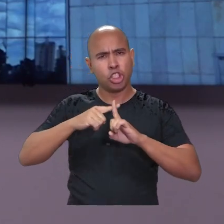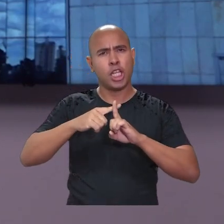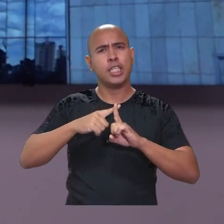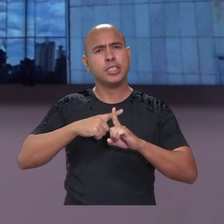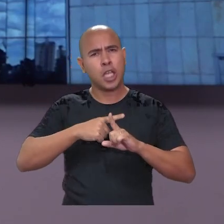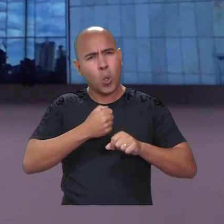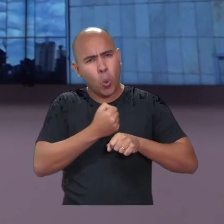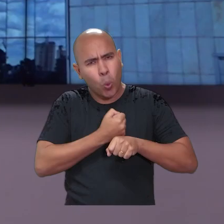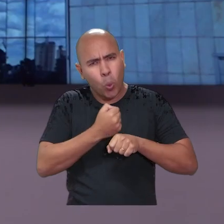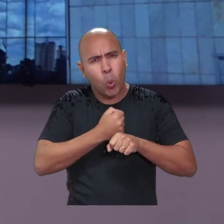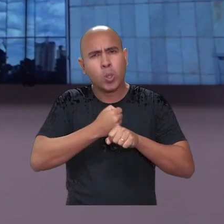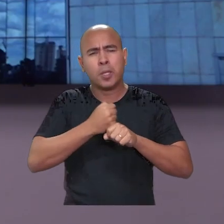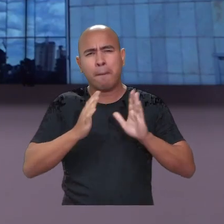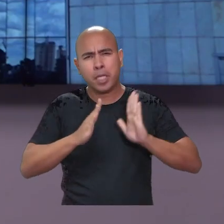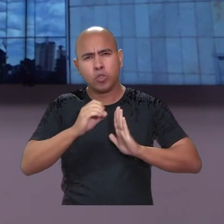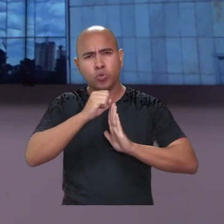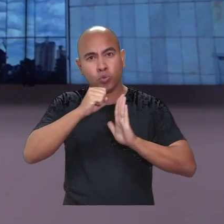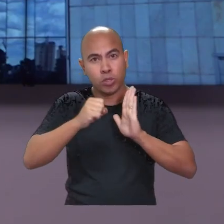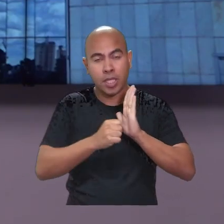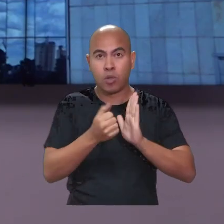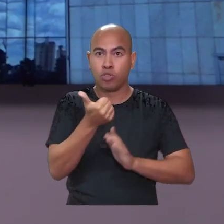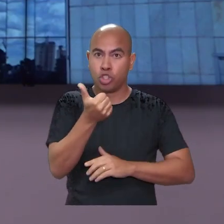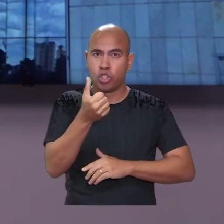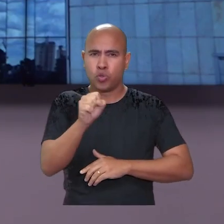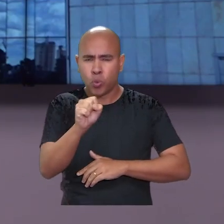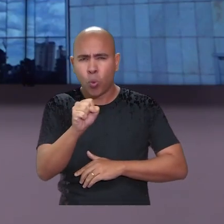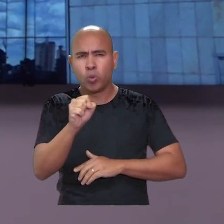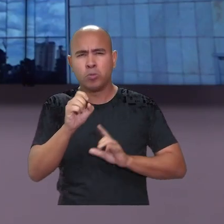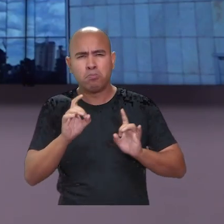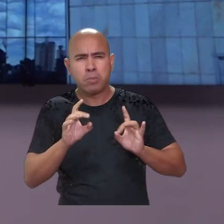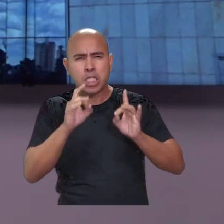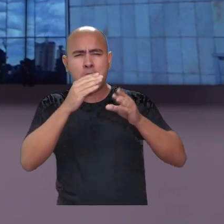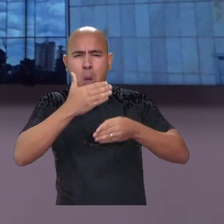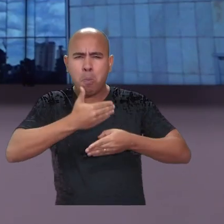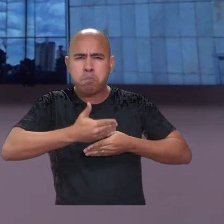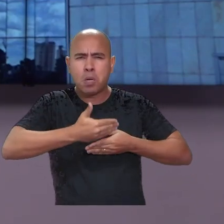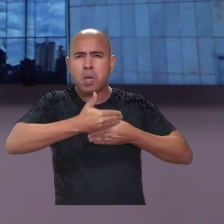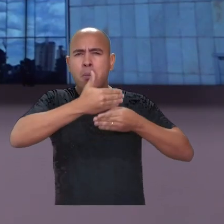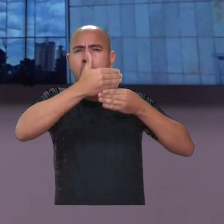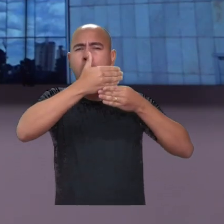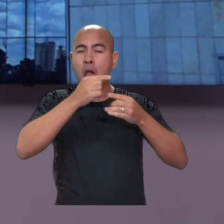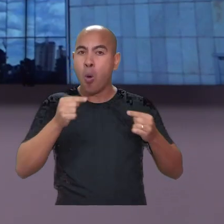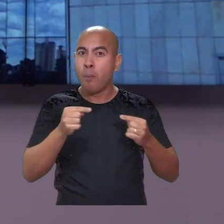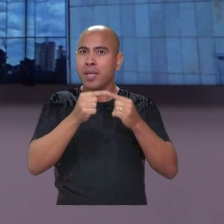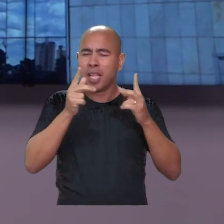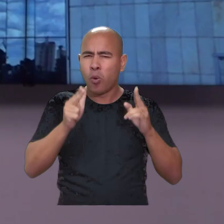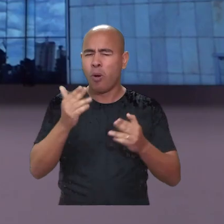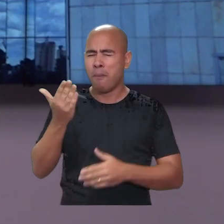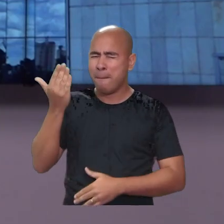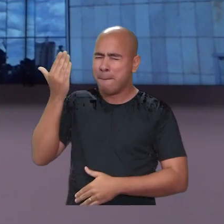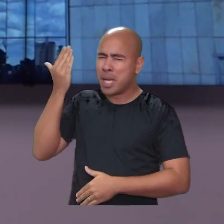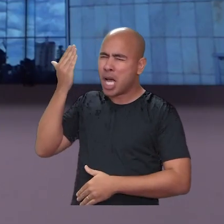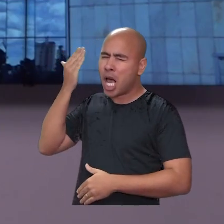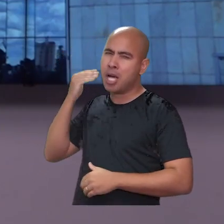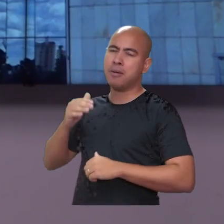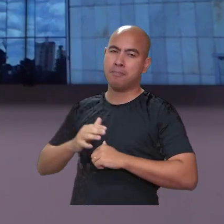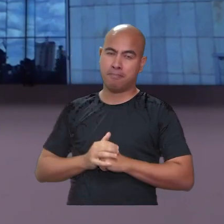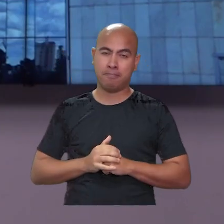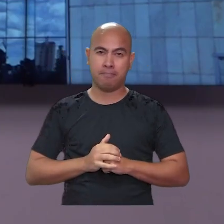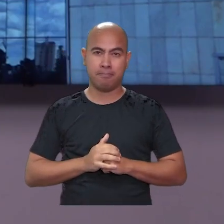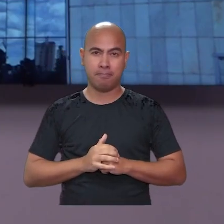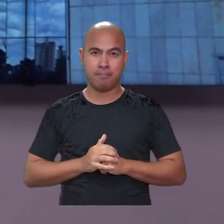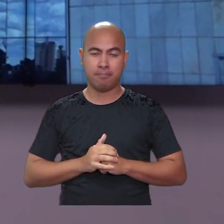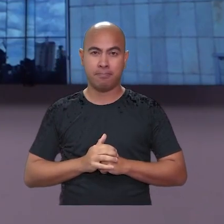de história. Em estilo colonial, com paredes adobe, como eram as construções da cidade em seus primórdios,